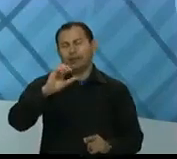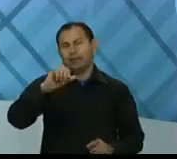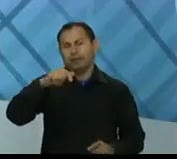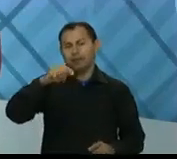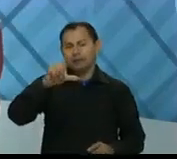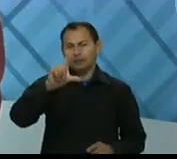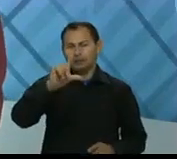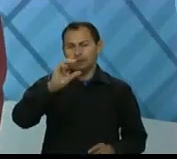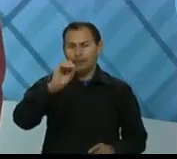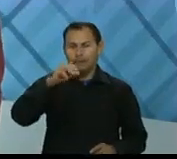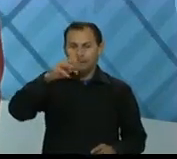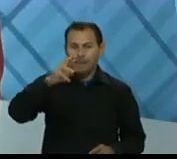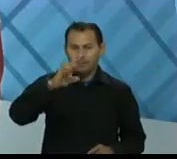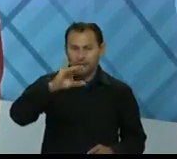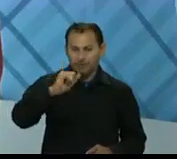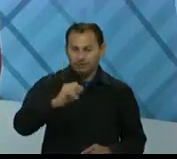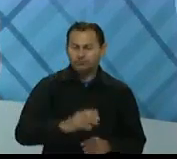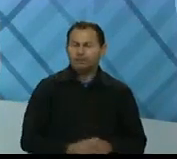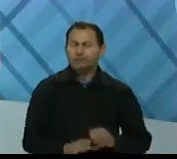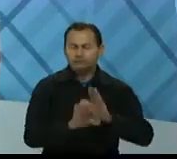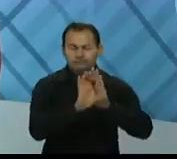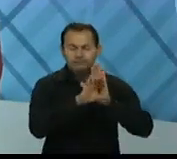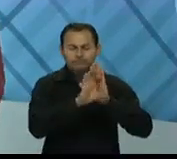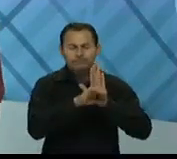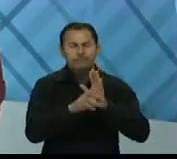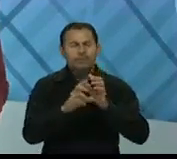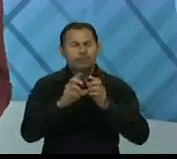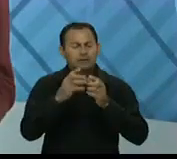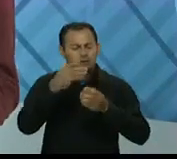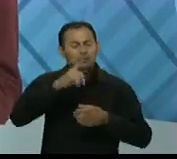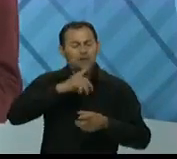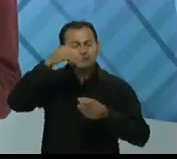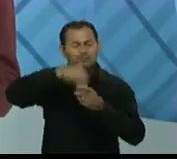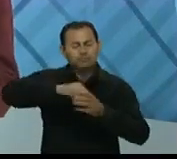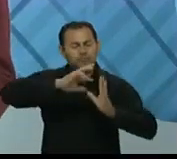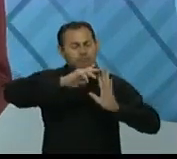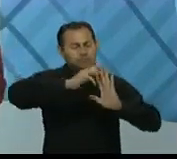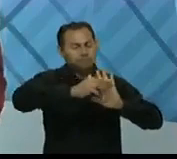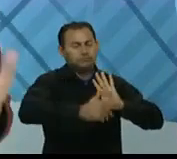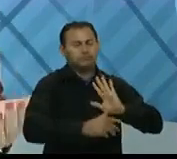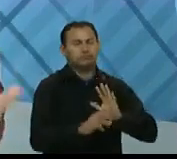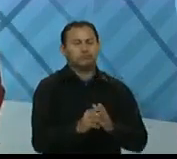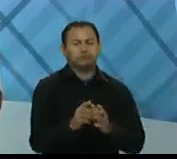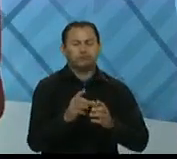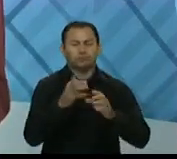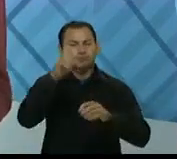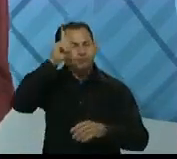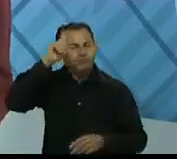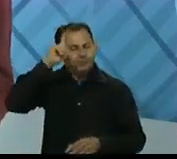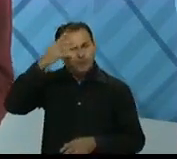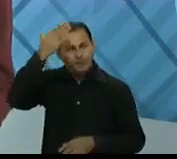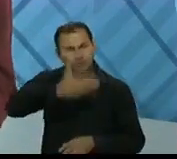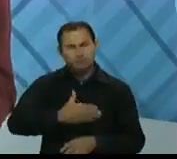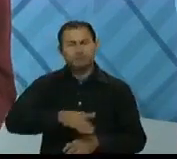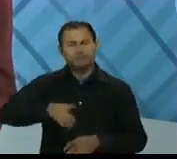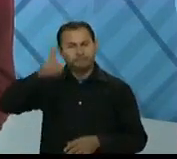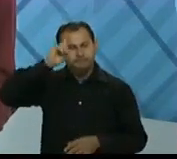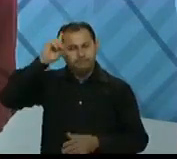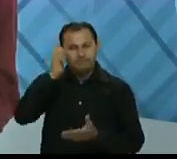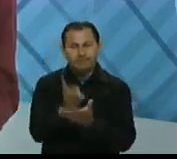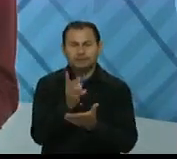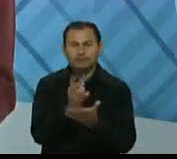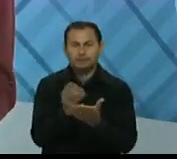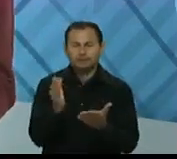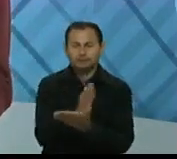Conceitos esses, você deve se recordar, eles estão presentes em várias situações do nosso cotidiano. Nosso cotidiano sempre tem